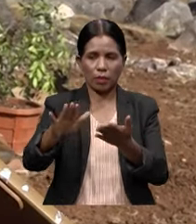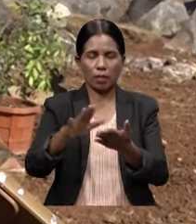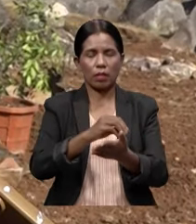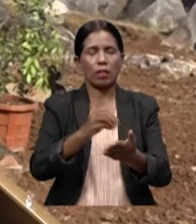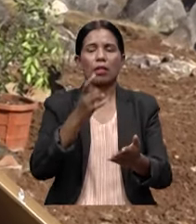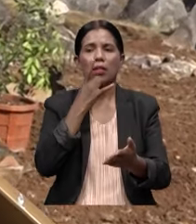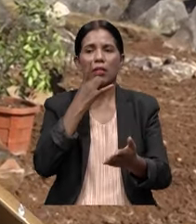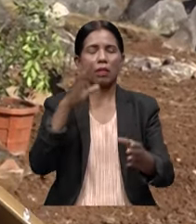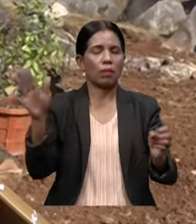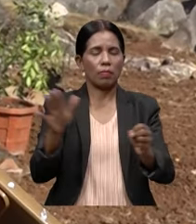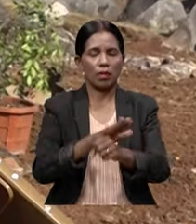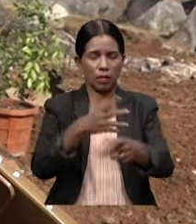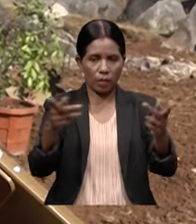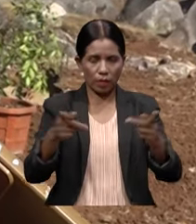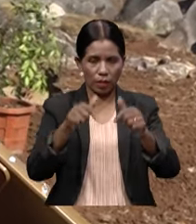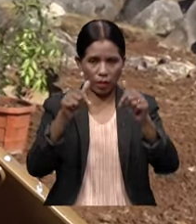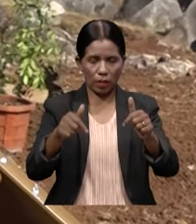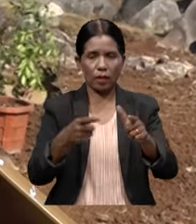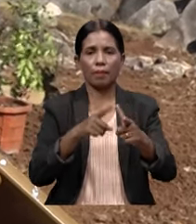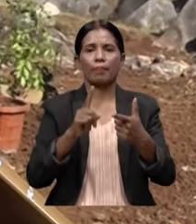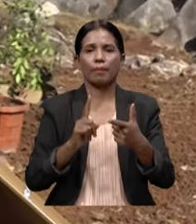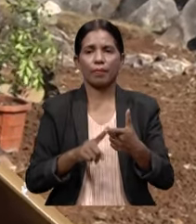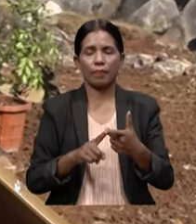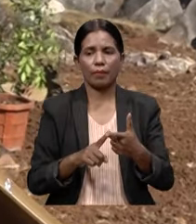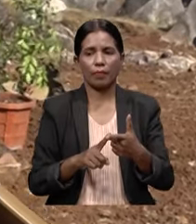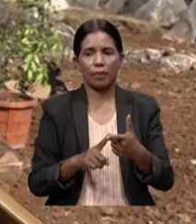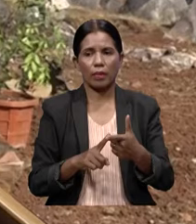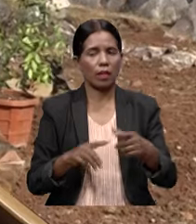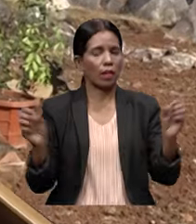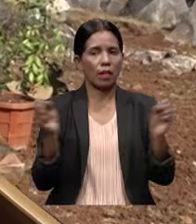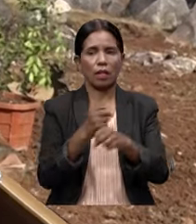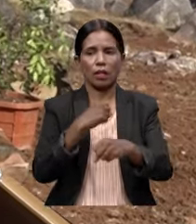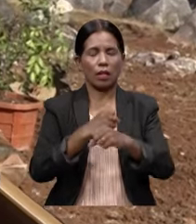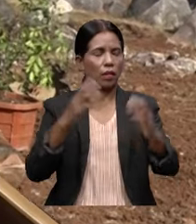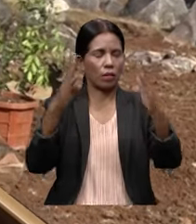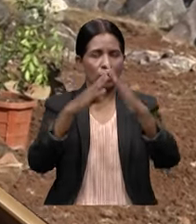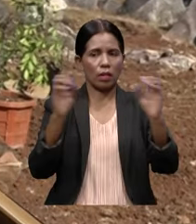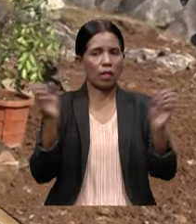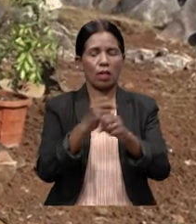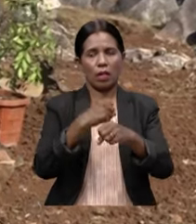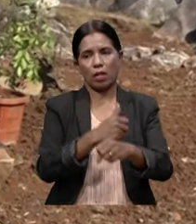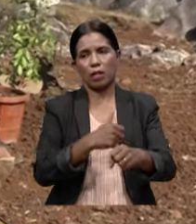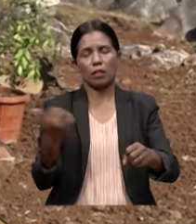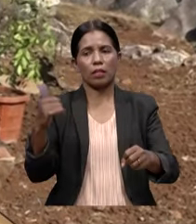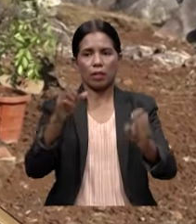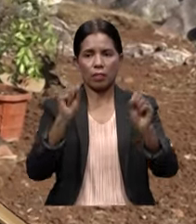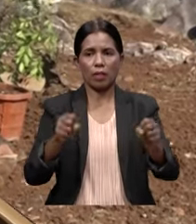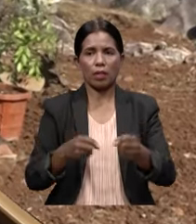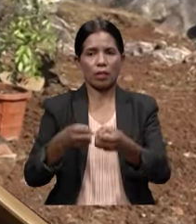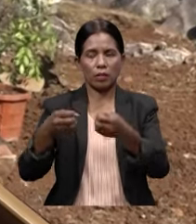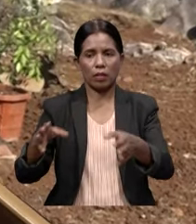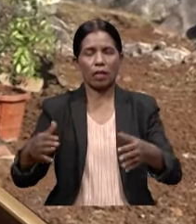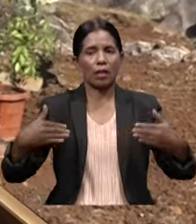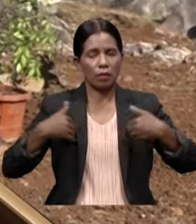eletricidade completa ne fate ina ne mas comunidade sira se lahalo uma ka o lahalo gose. Sira so bele husigde ta animal